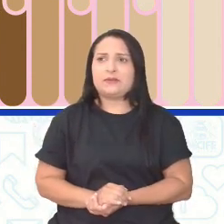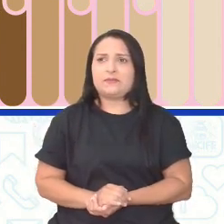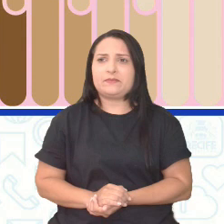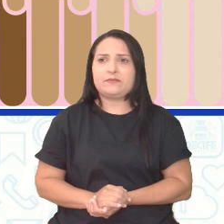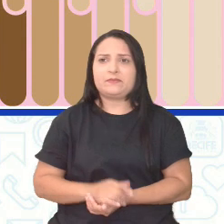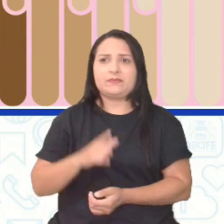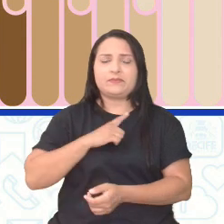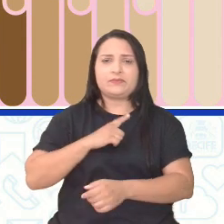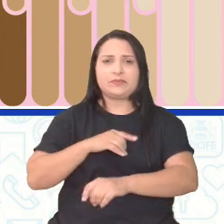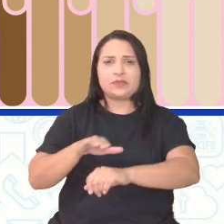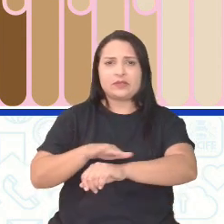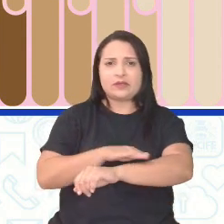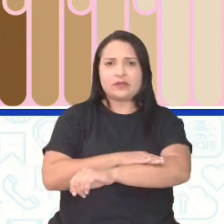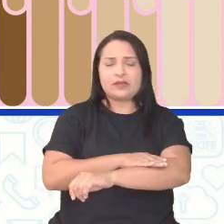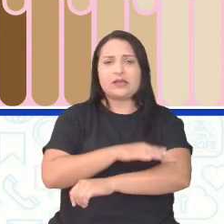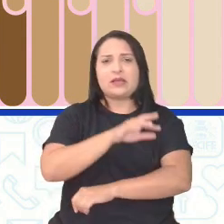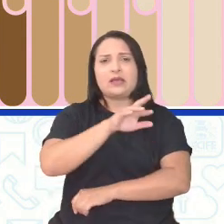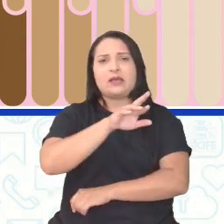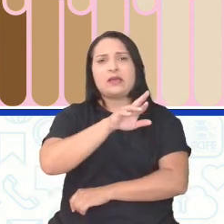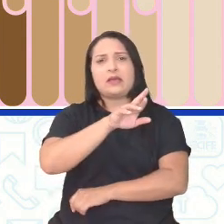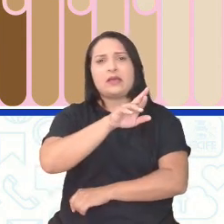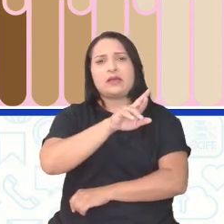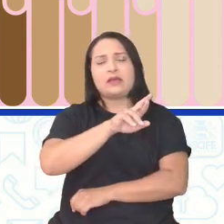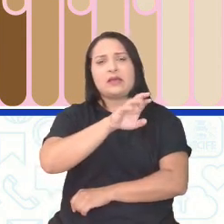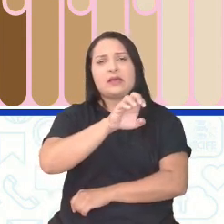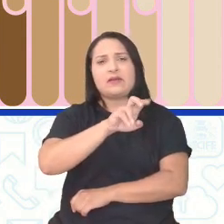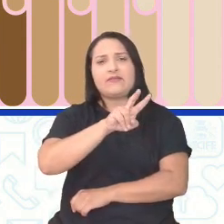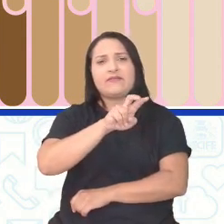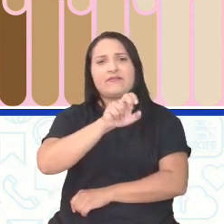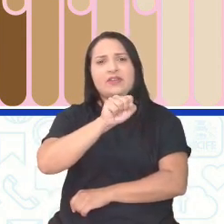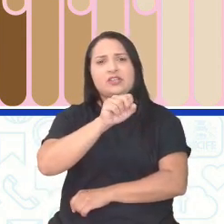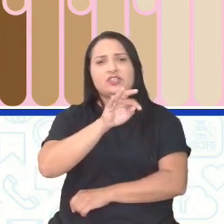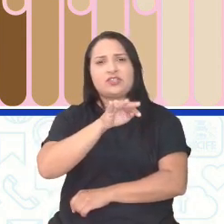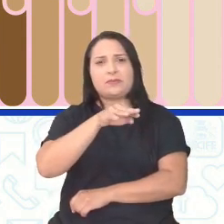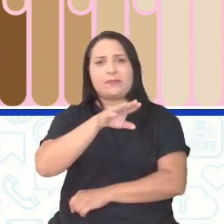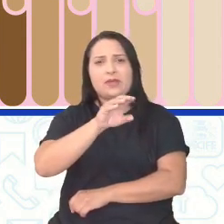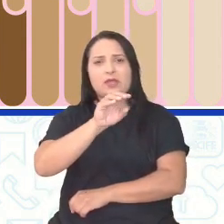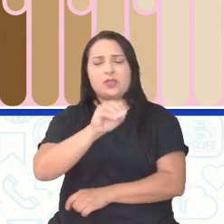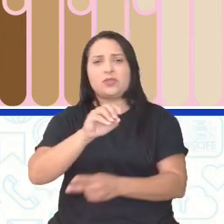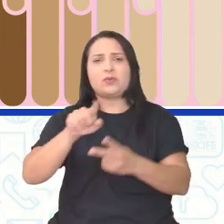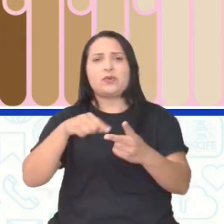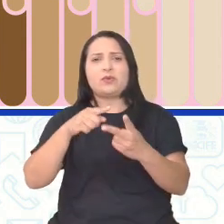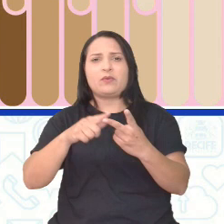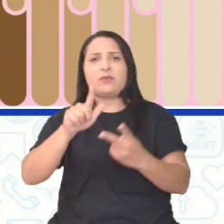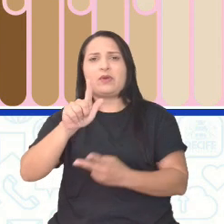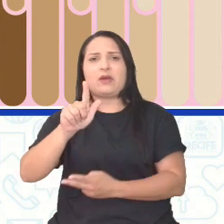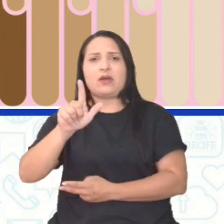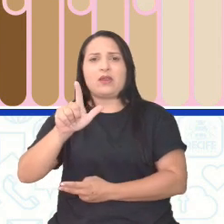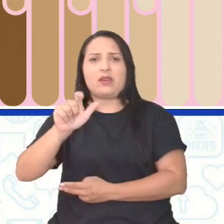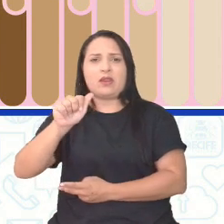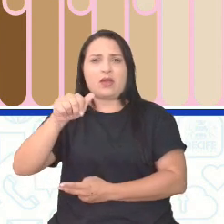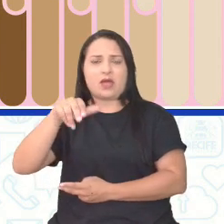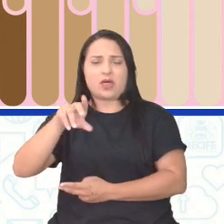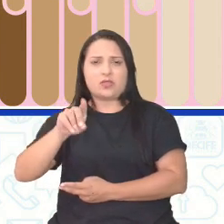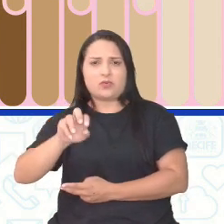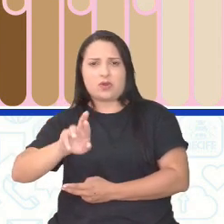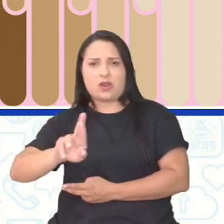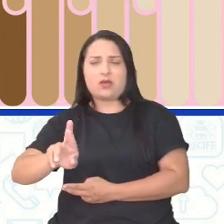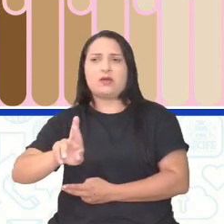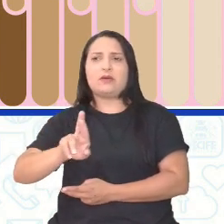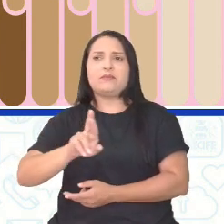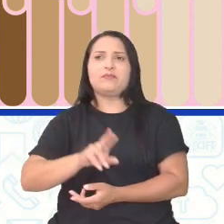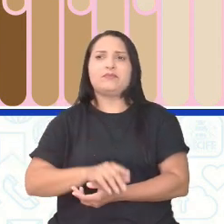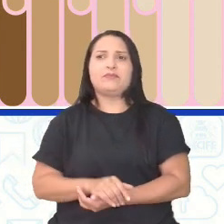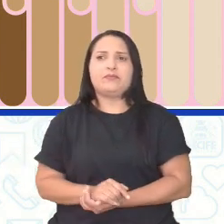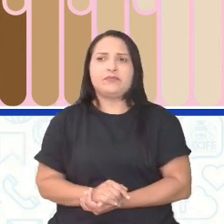epitélio glandular. Eu trouxe para vocês aí a questão da pele. Lembra que essa imagem já foi passada. E aí, nessa questão,